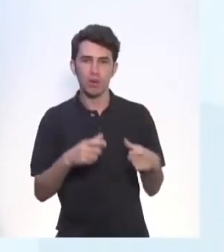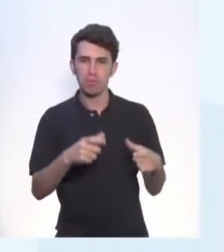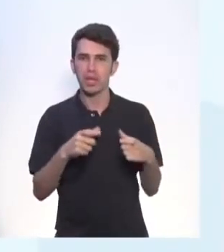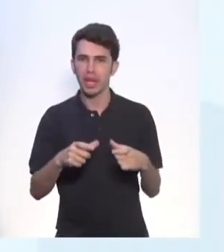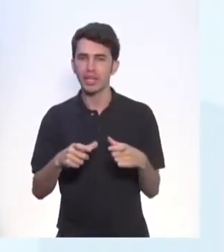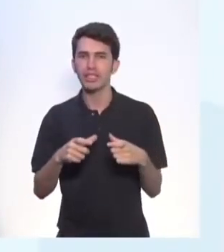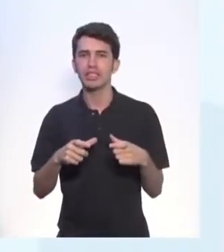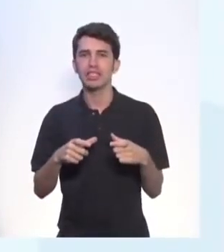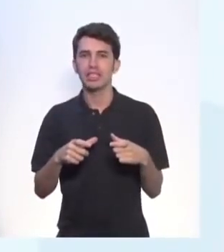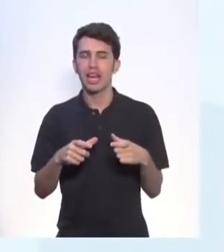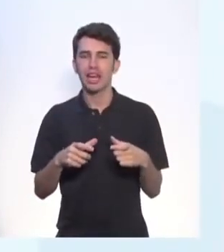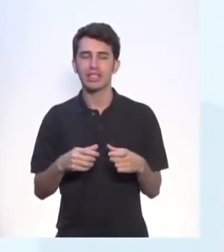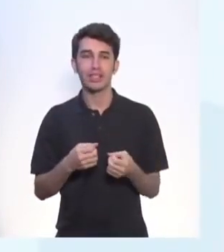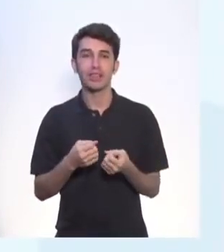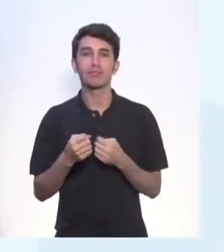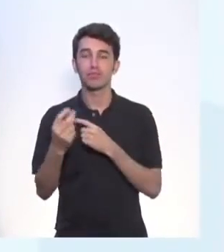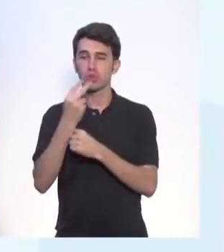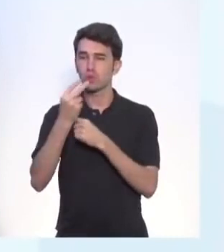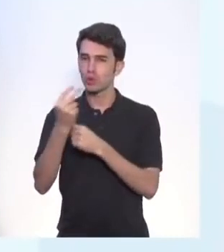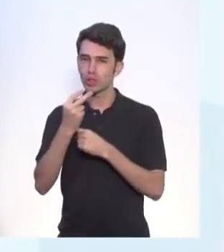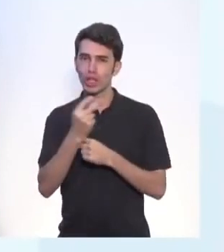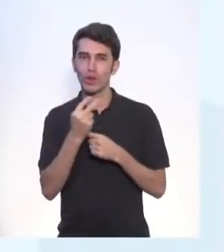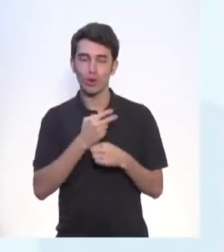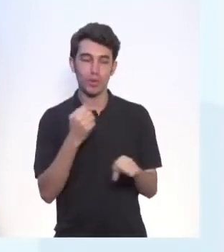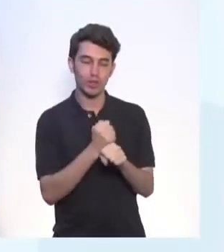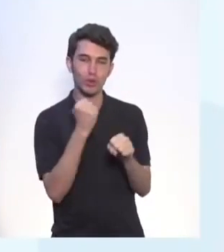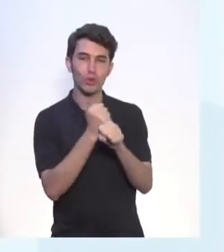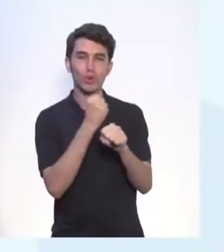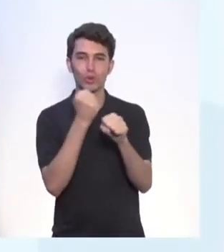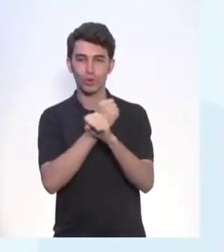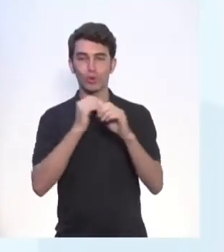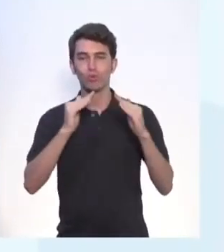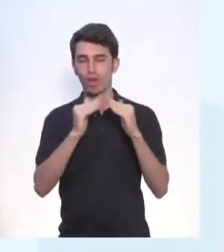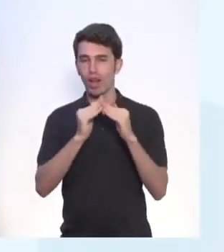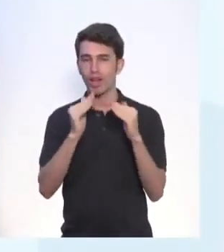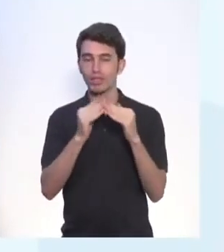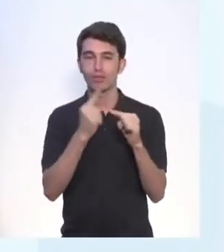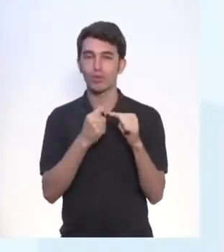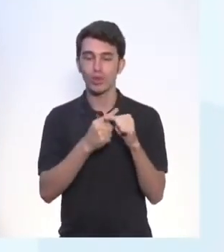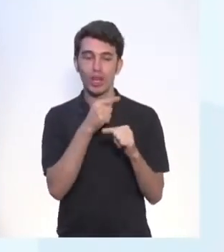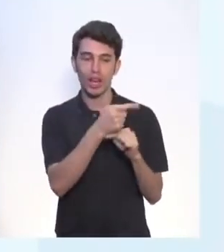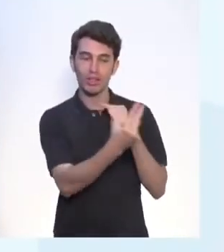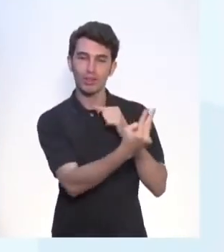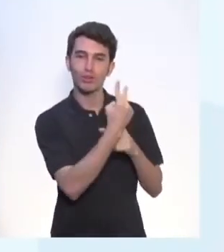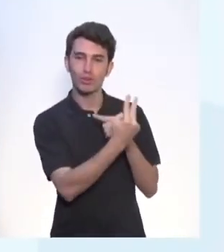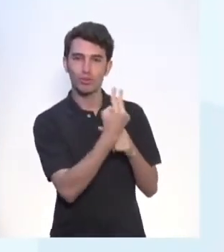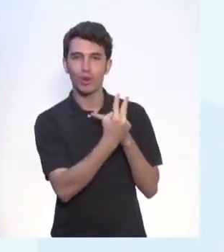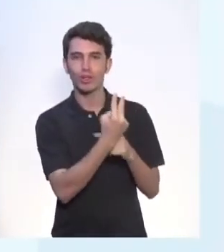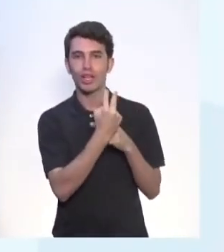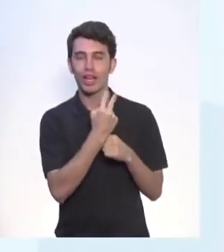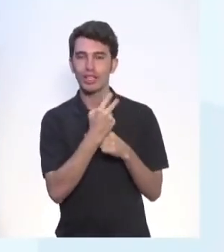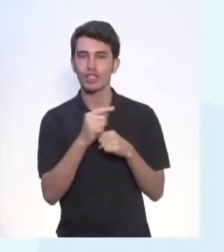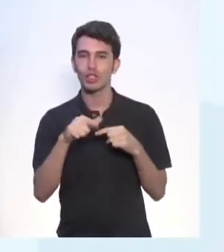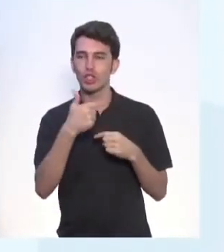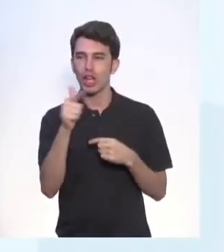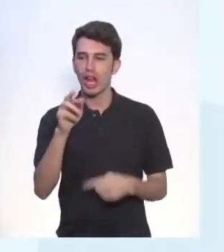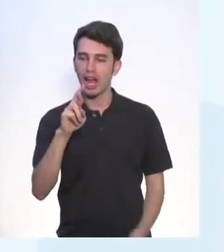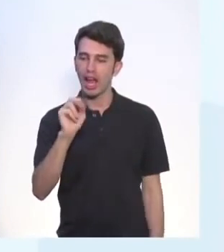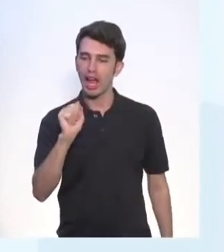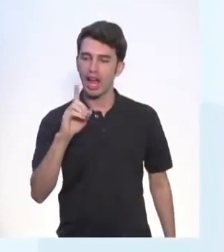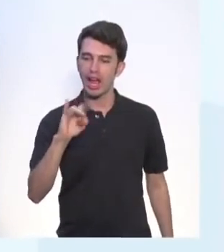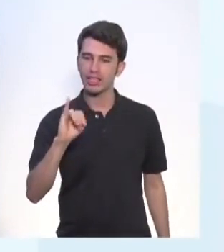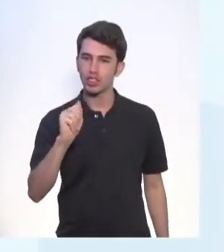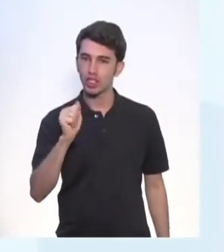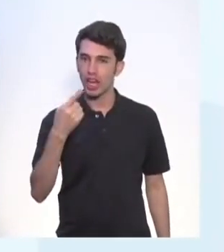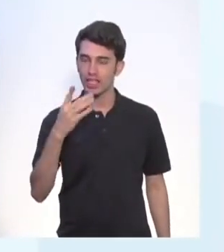muito seguros para a gente construir habitação, porque eles nos protegeriam da radiação.